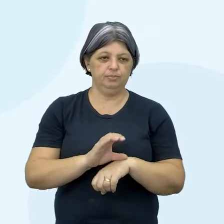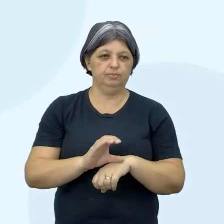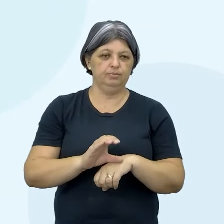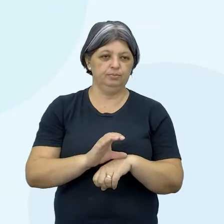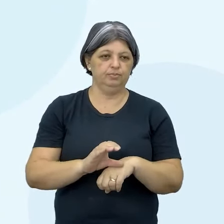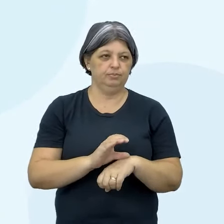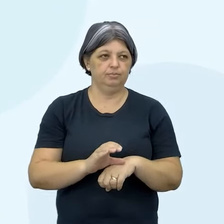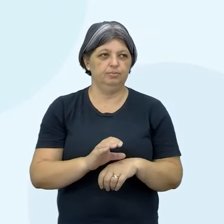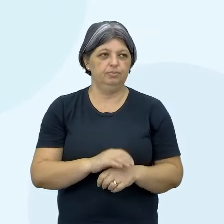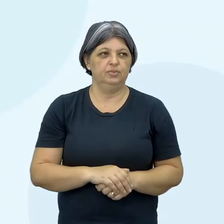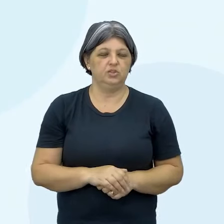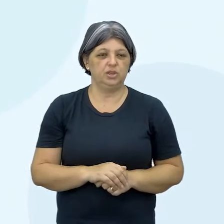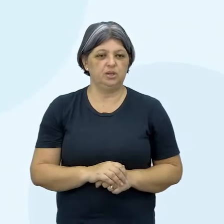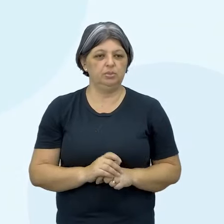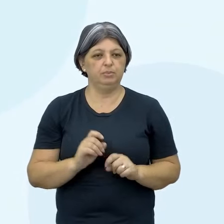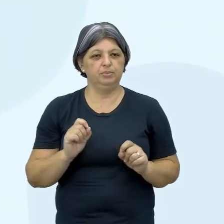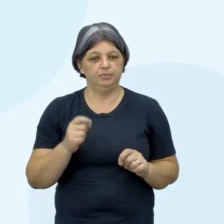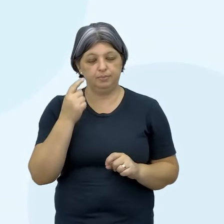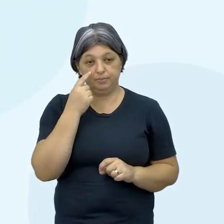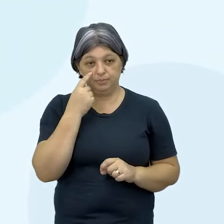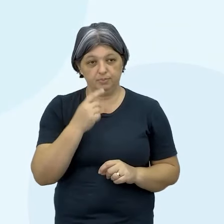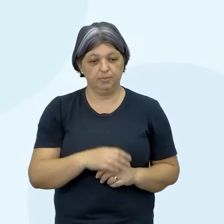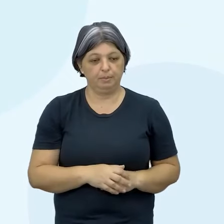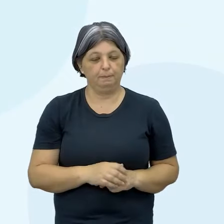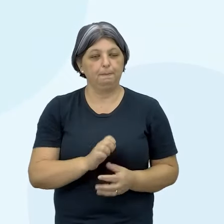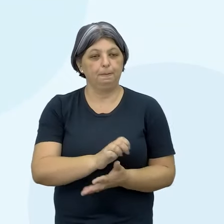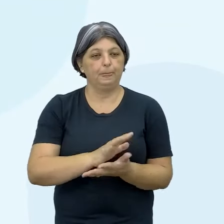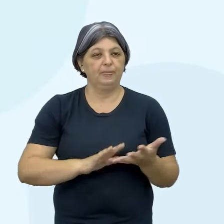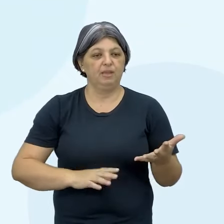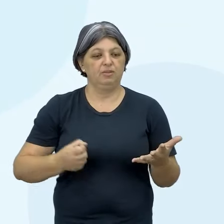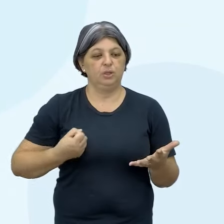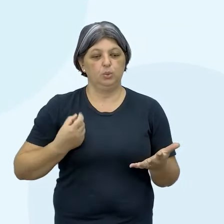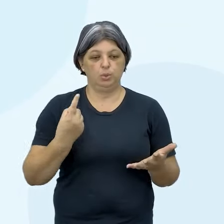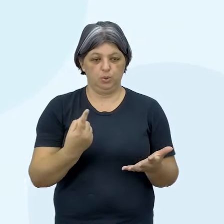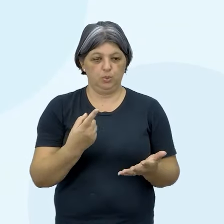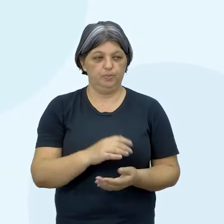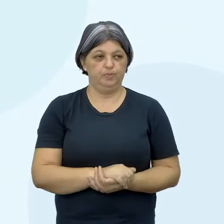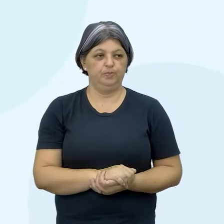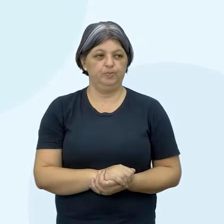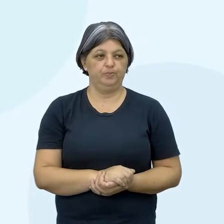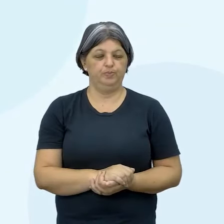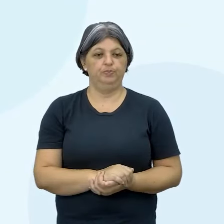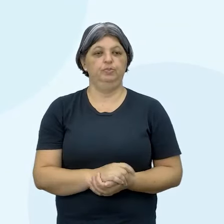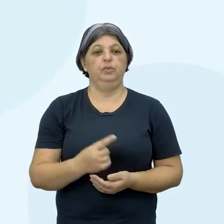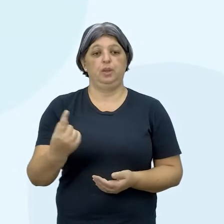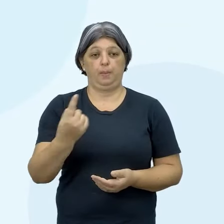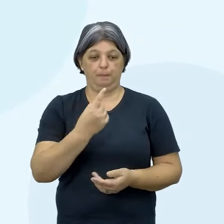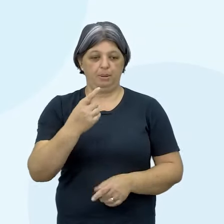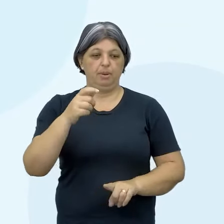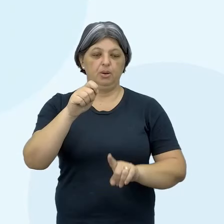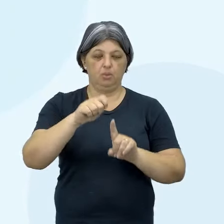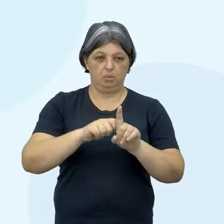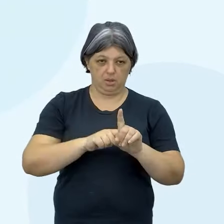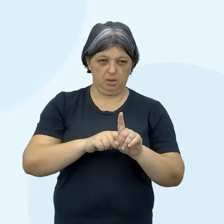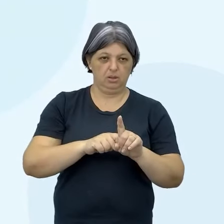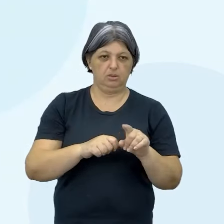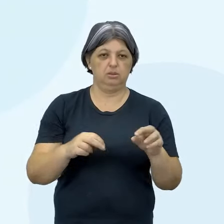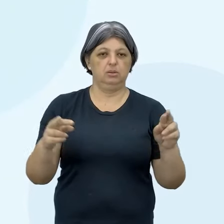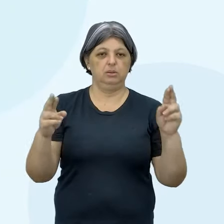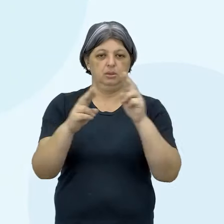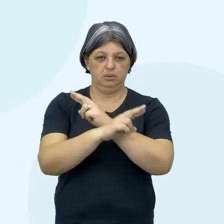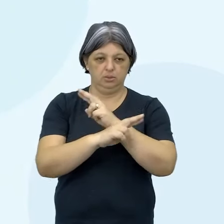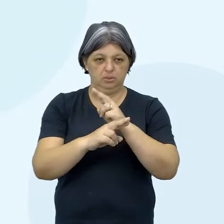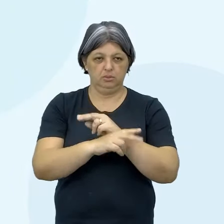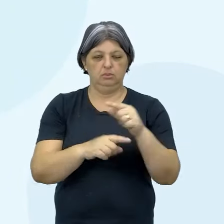estar trabalhando também com uma atividade 1, nesse primeiro mês, que vai se relacionar aí com o que o outro professor está